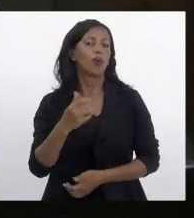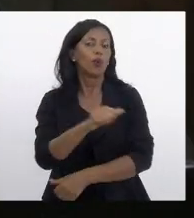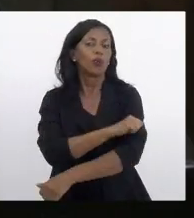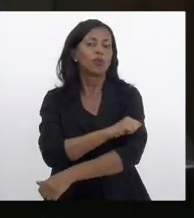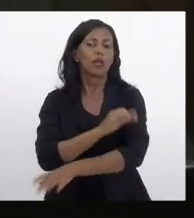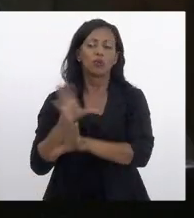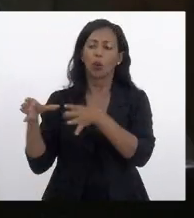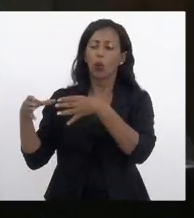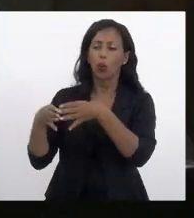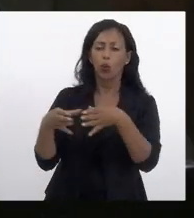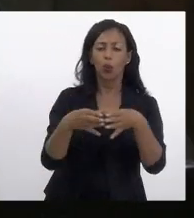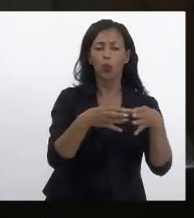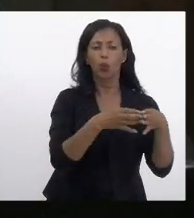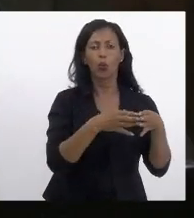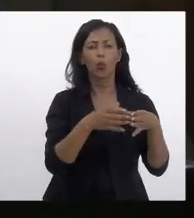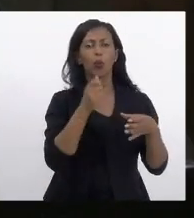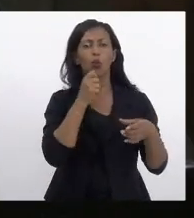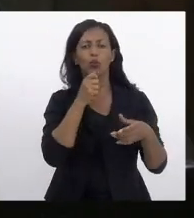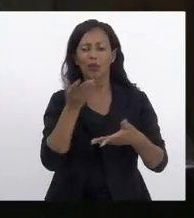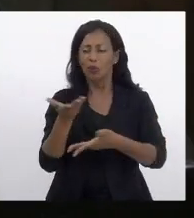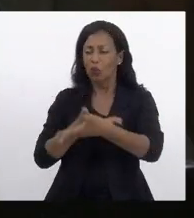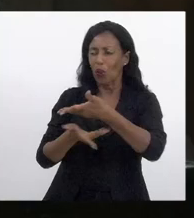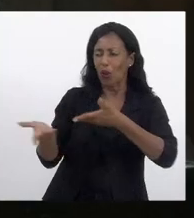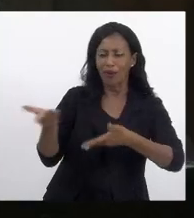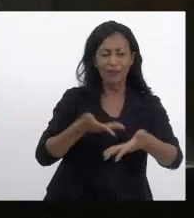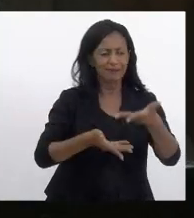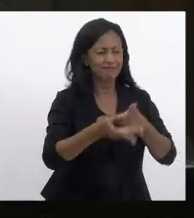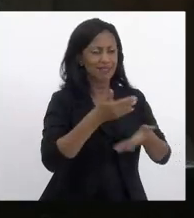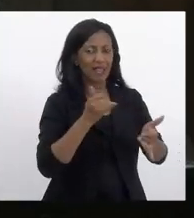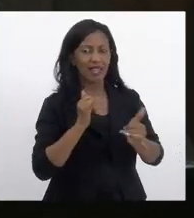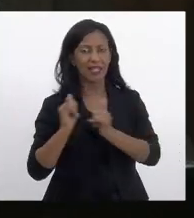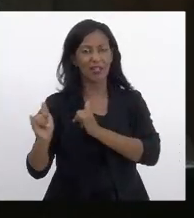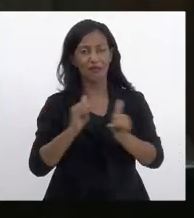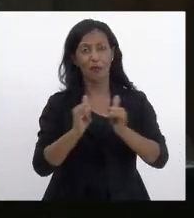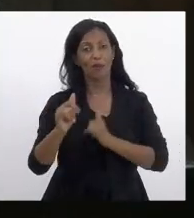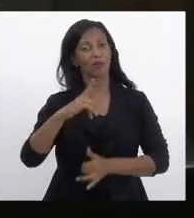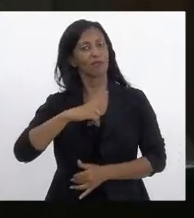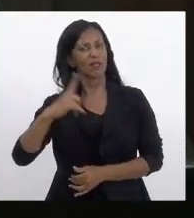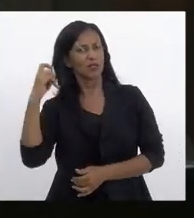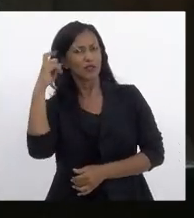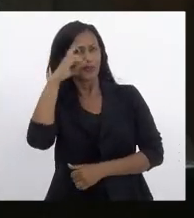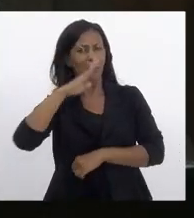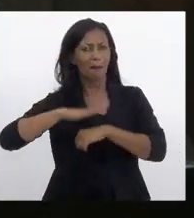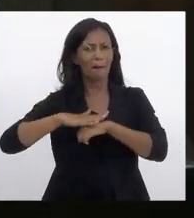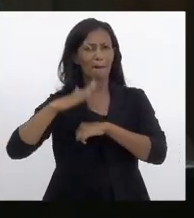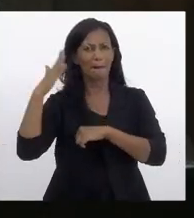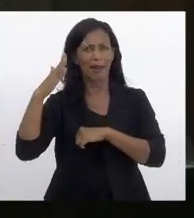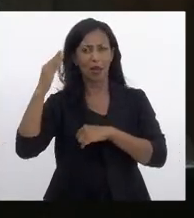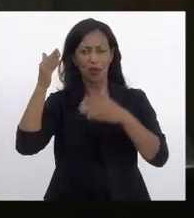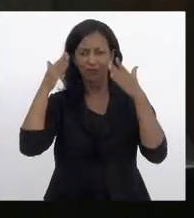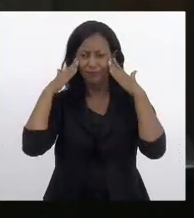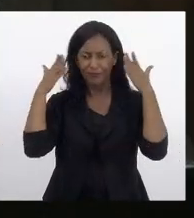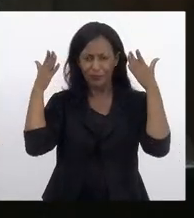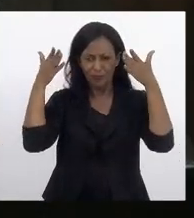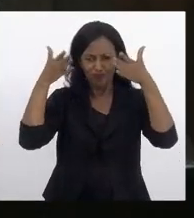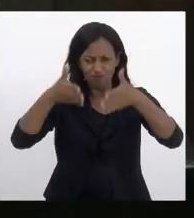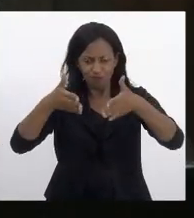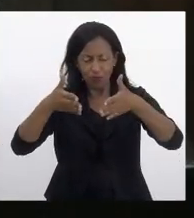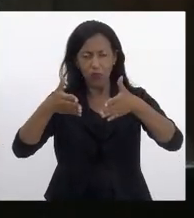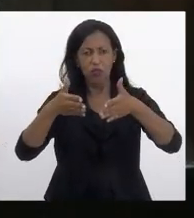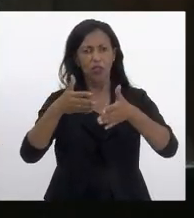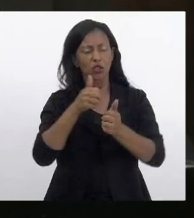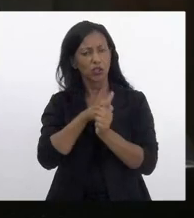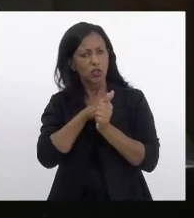grupos presenciais, não trocam entre si, tem dificuldades muito maiores de concentração, de continuidade,